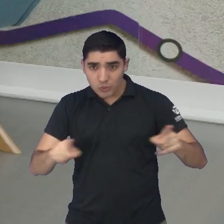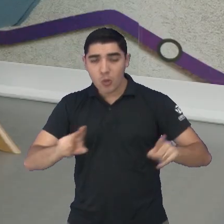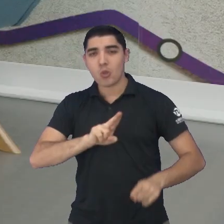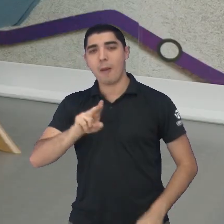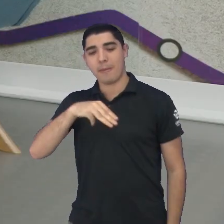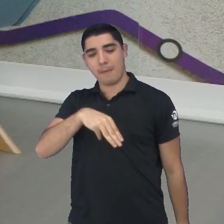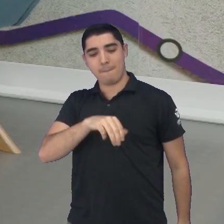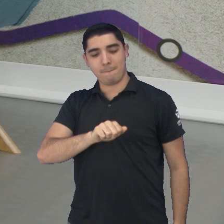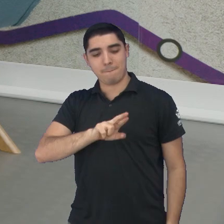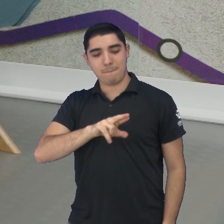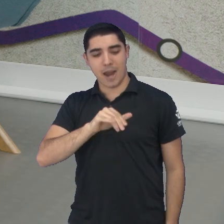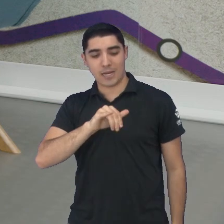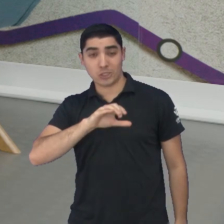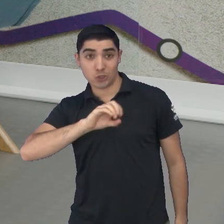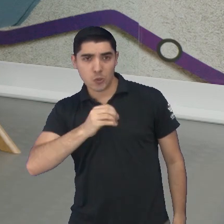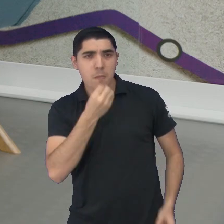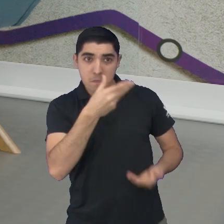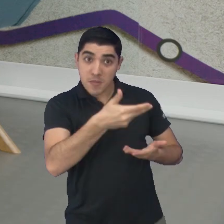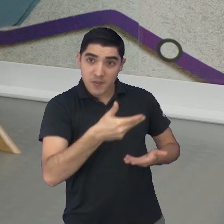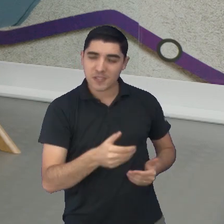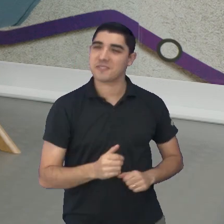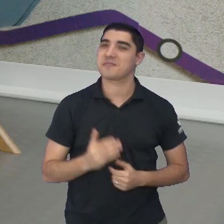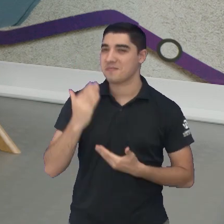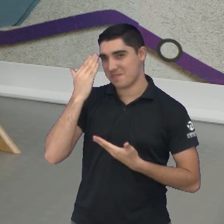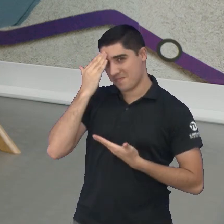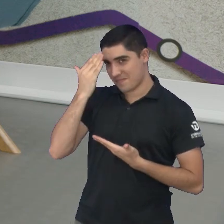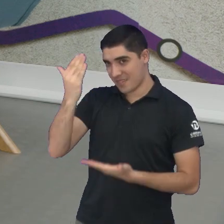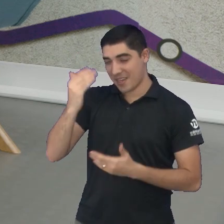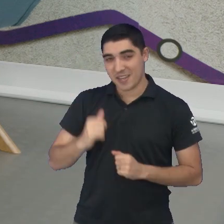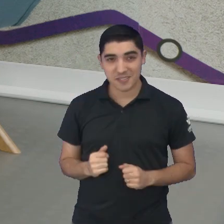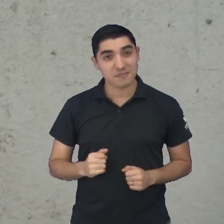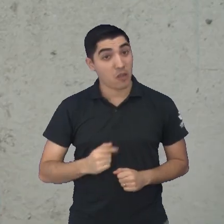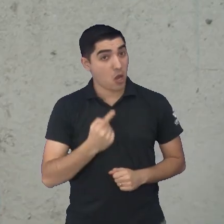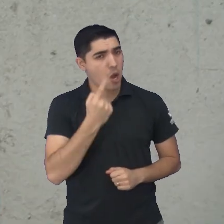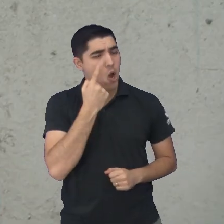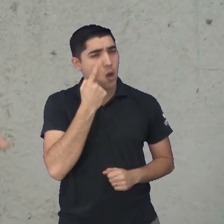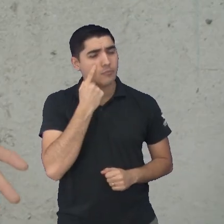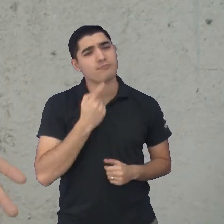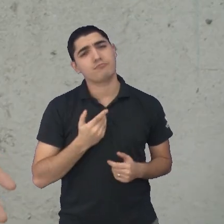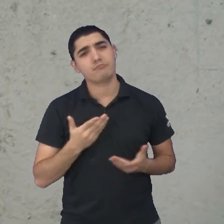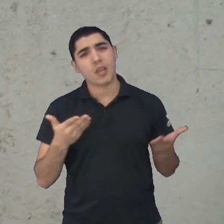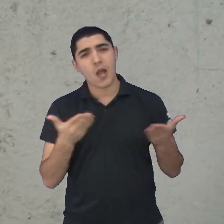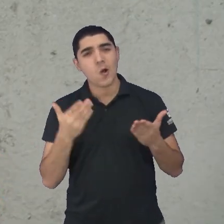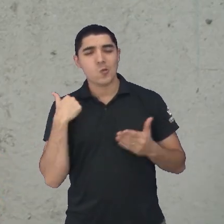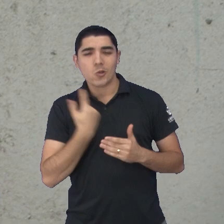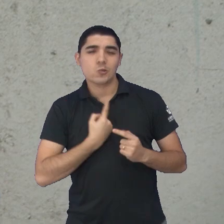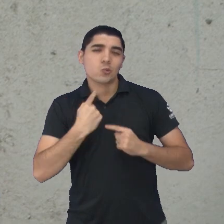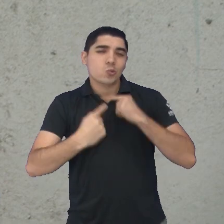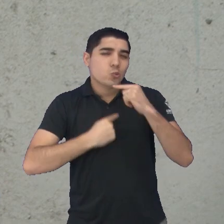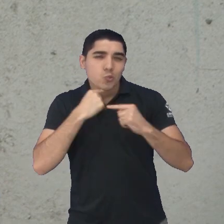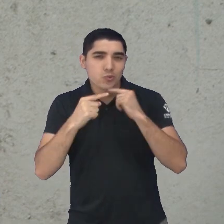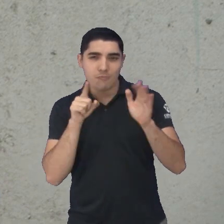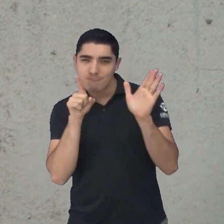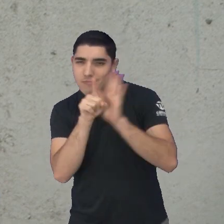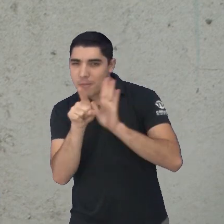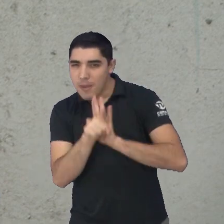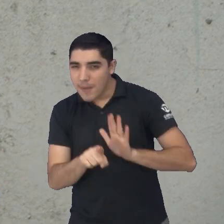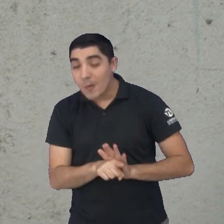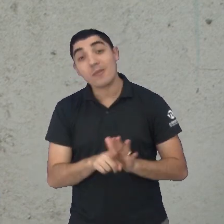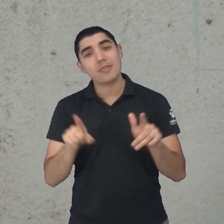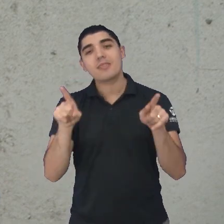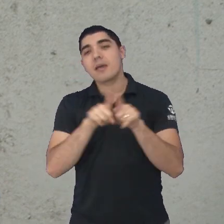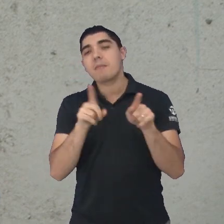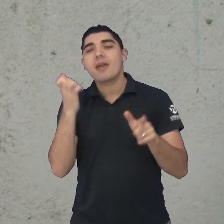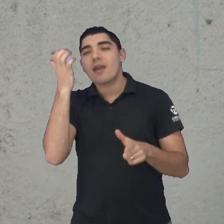Azevedo. Márcio, muito bem-vindo aqui ao programa, muito obrigado. Viu? Márcio, olha, a gente está aqui para tirar várias dúvidas e tirar informações sobre esse mercado